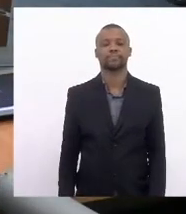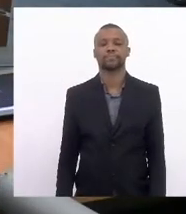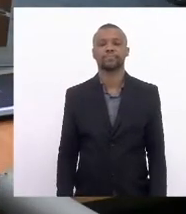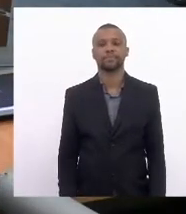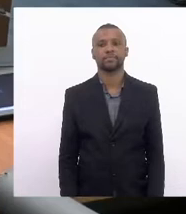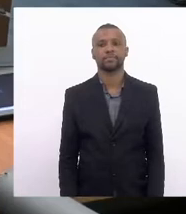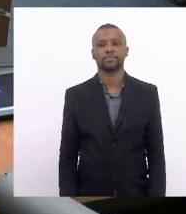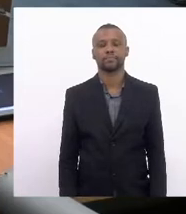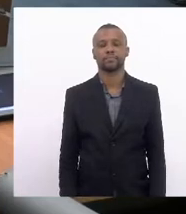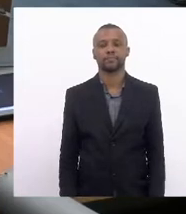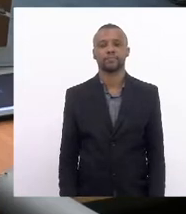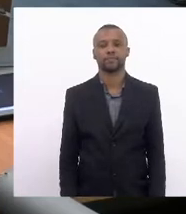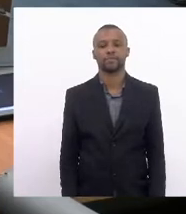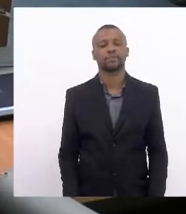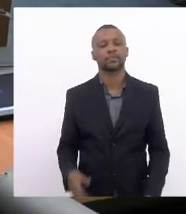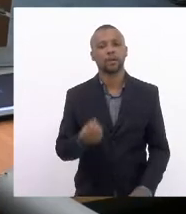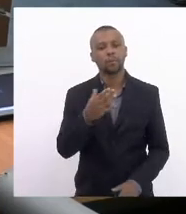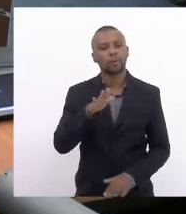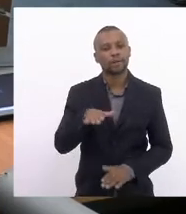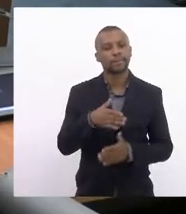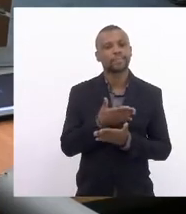Deputados e deputadas,